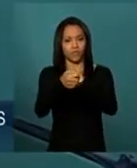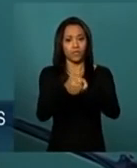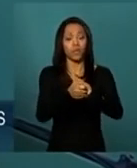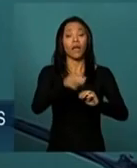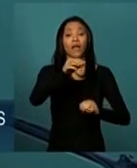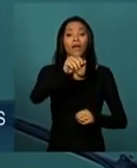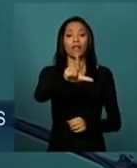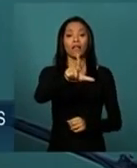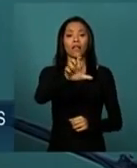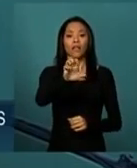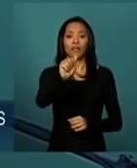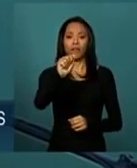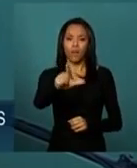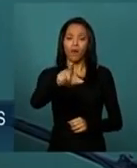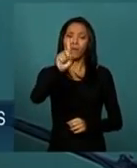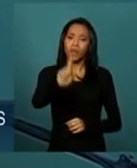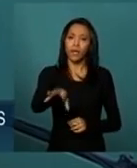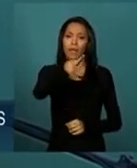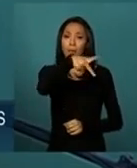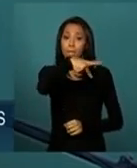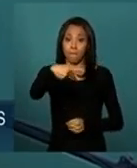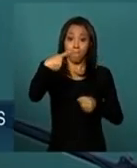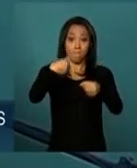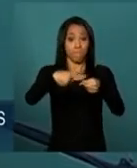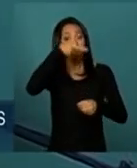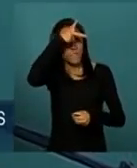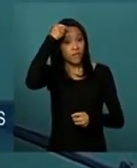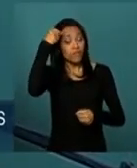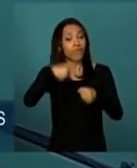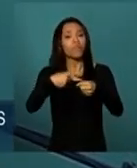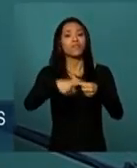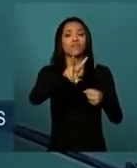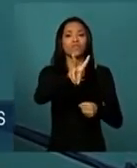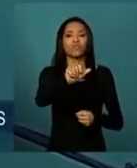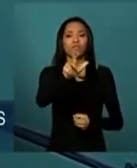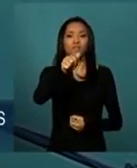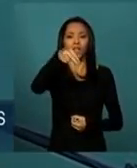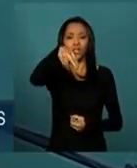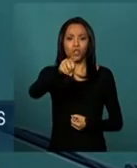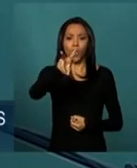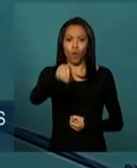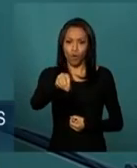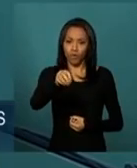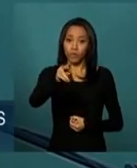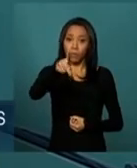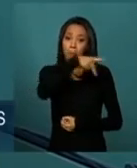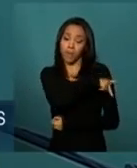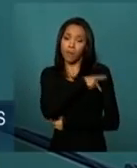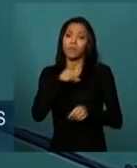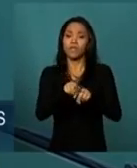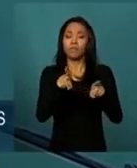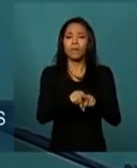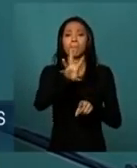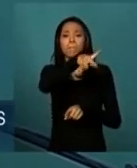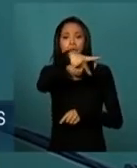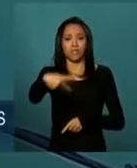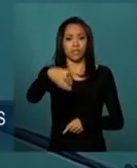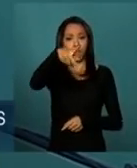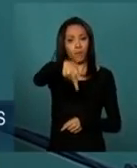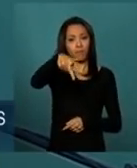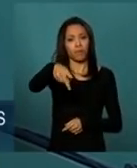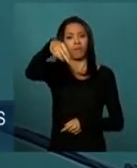Leal, prefeito de Vila Nova do Piauí e presidente da PPM, em nome do qual saúdo todos os prefeitos